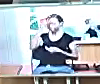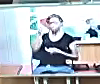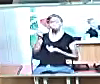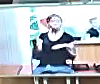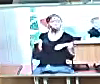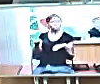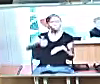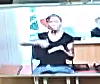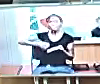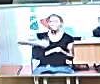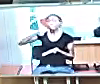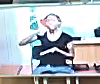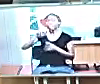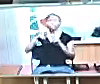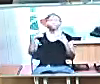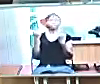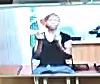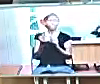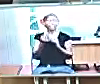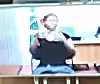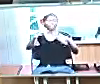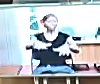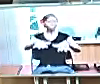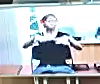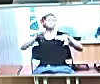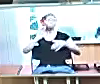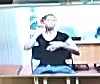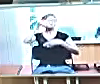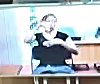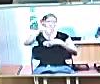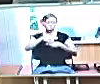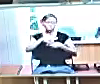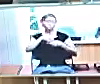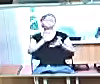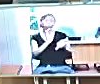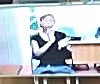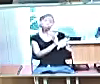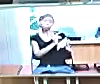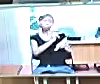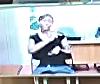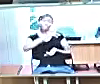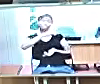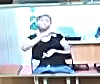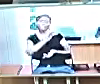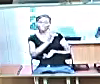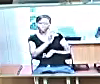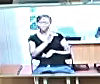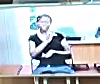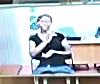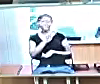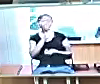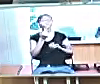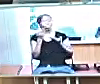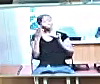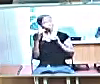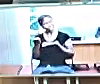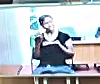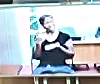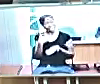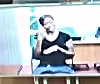da bancada eleita do partido dos trabalhadores em alguns minutos então vou te como líder ou